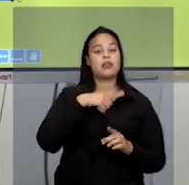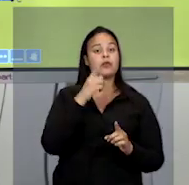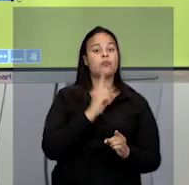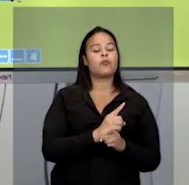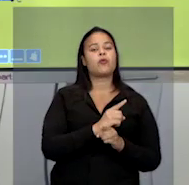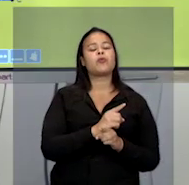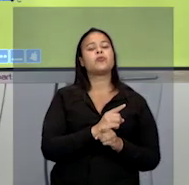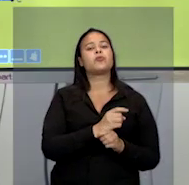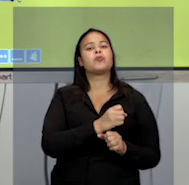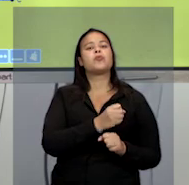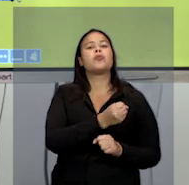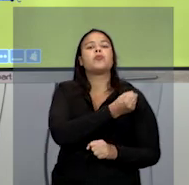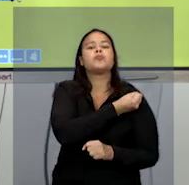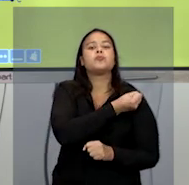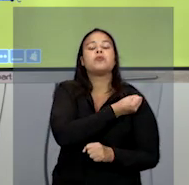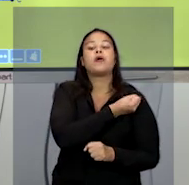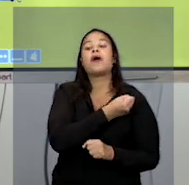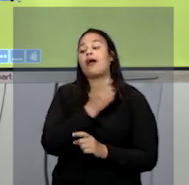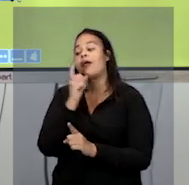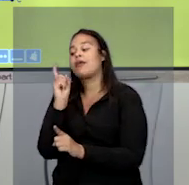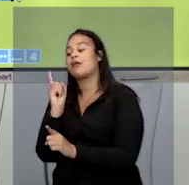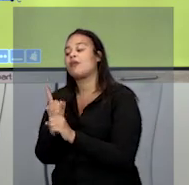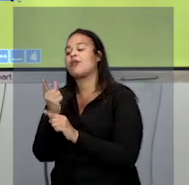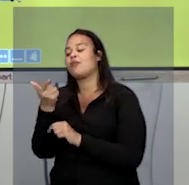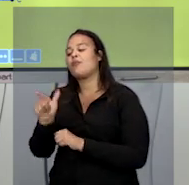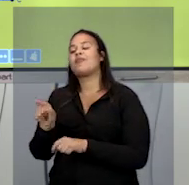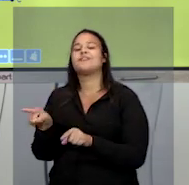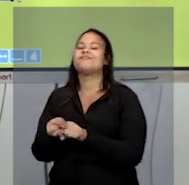um, automaticamente eu encontro o valor do outro.